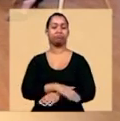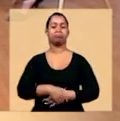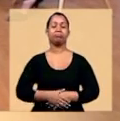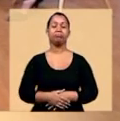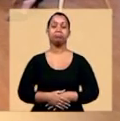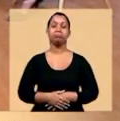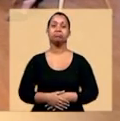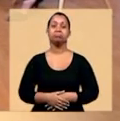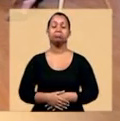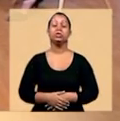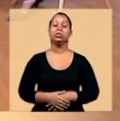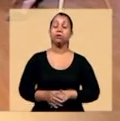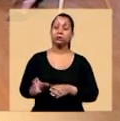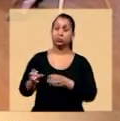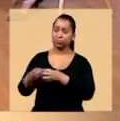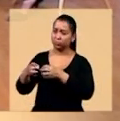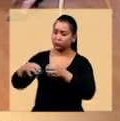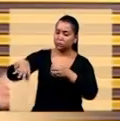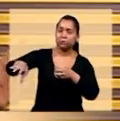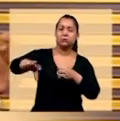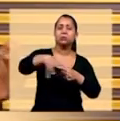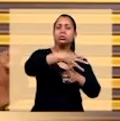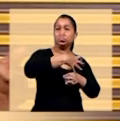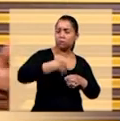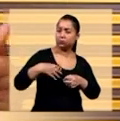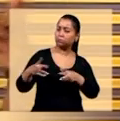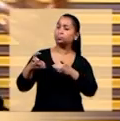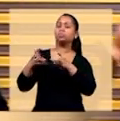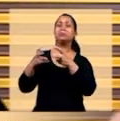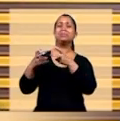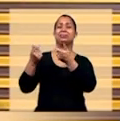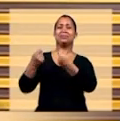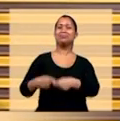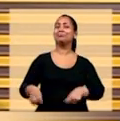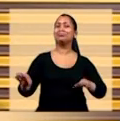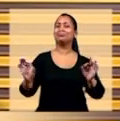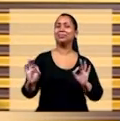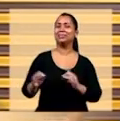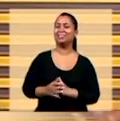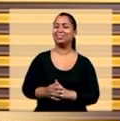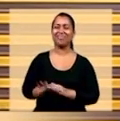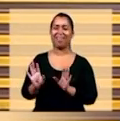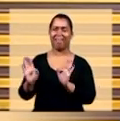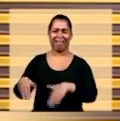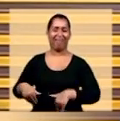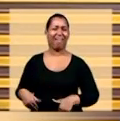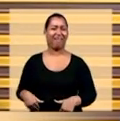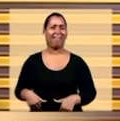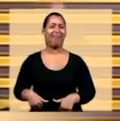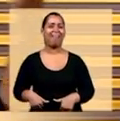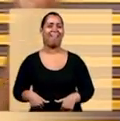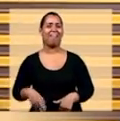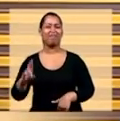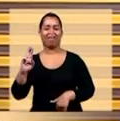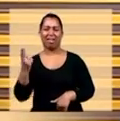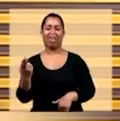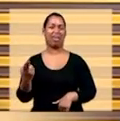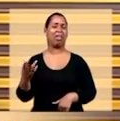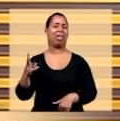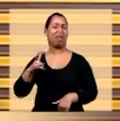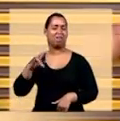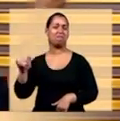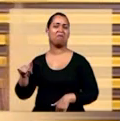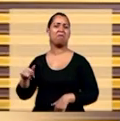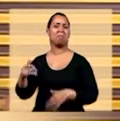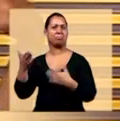resolvido. Porque... E são setores que muitas vezes, doutor, são vistos como desnecessários ali, né? Eu vou constituir um RH, eu vou